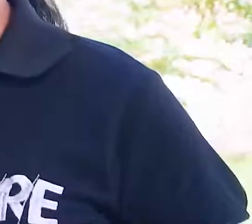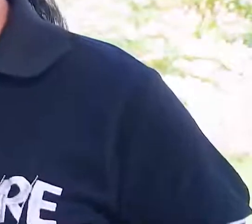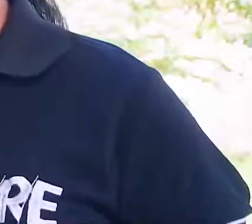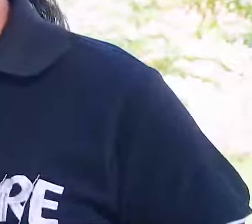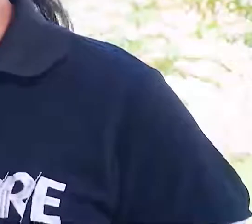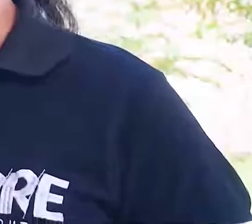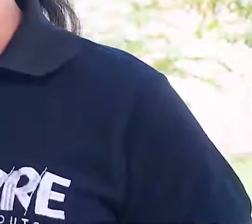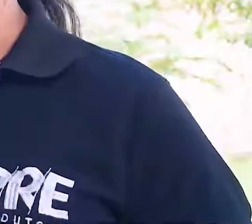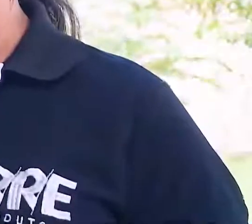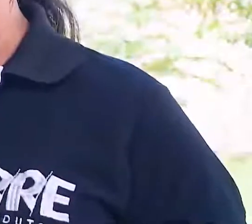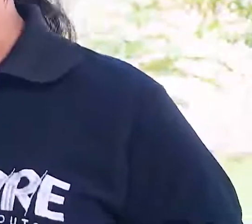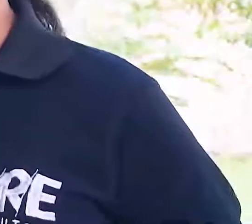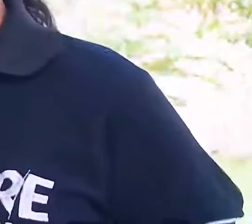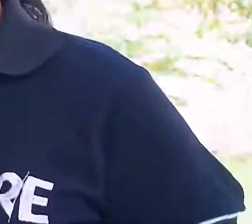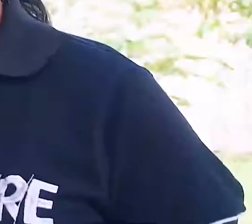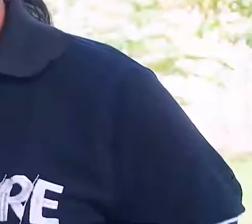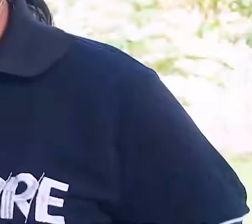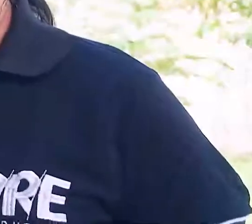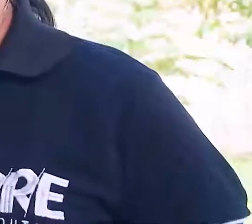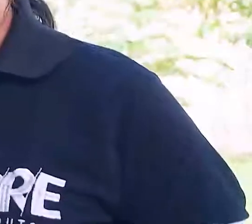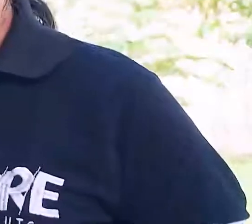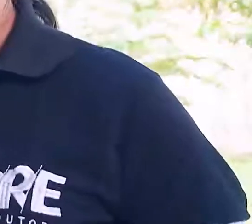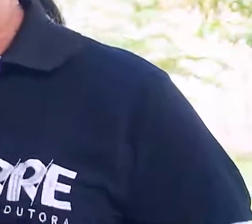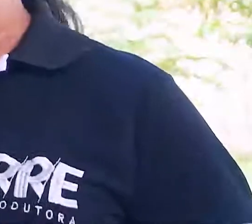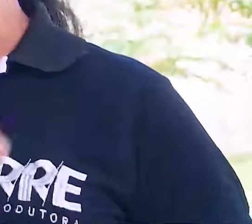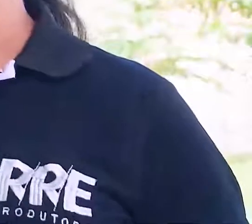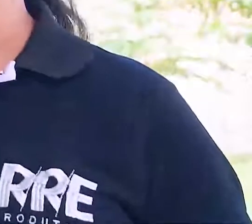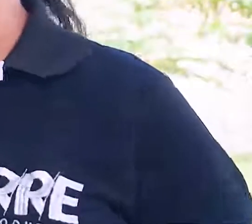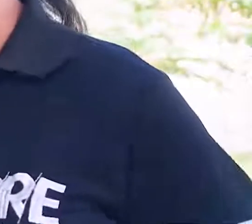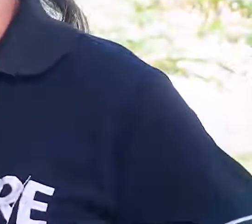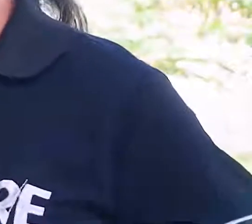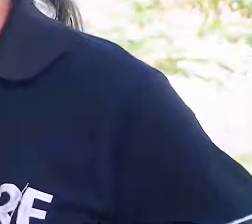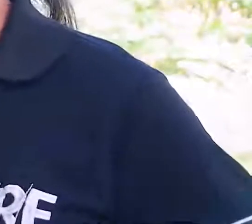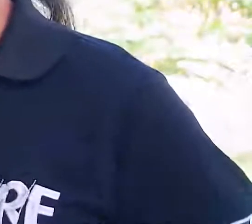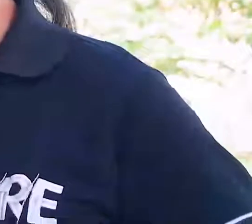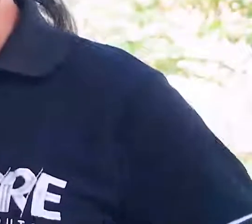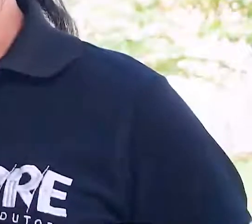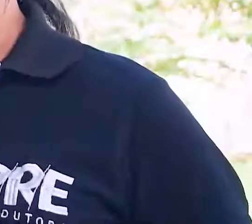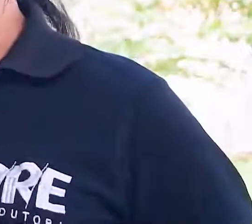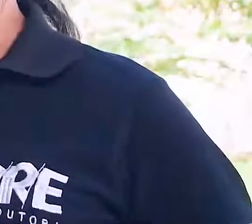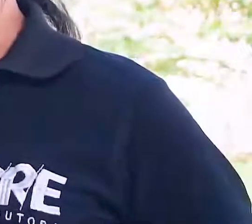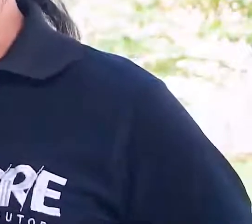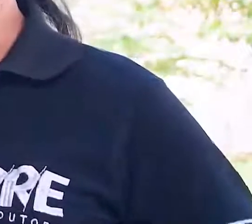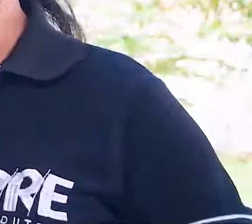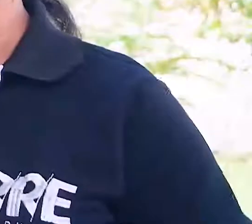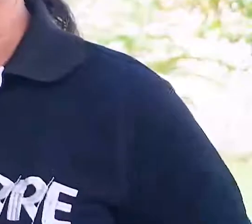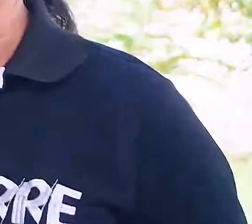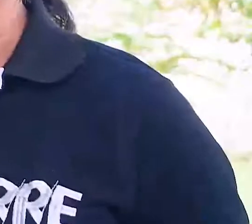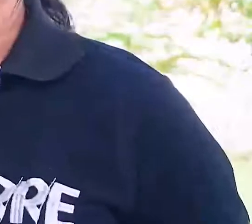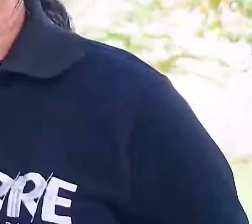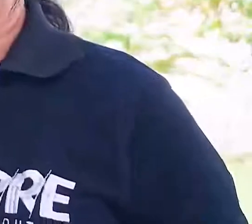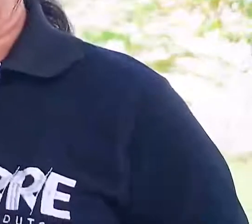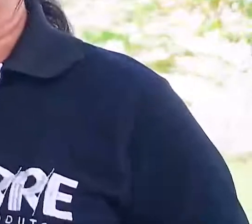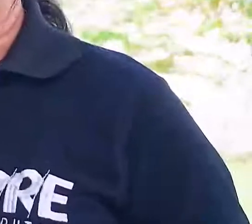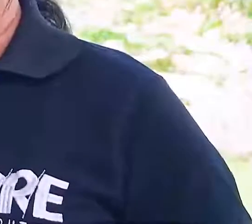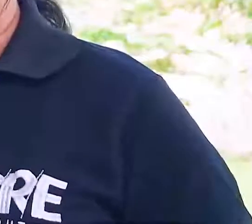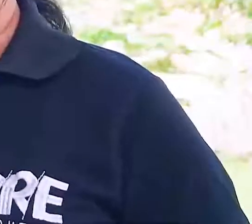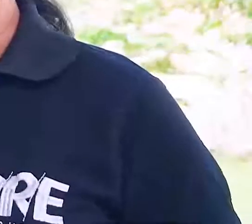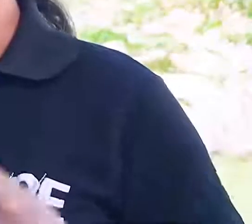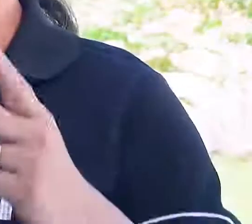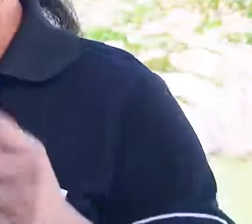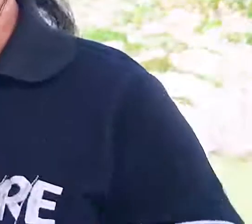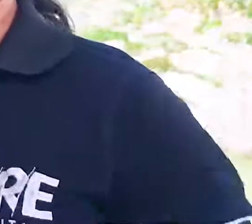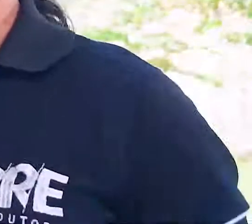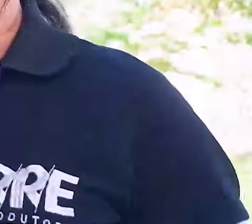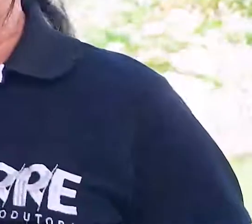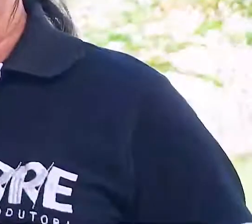necessários alguns cuidados como alimentação e atividade física. Mas você sabe a importância da atividade física em todas as fases da vida